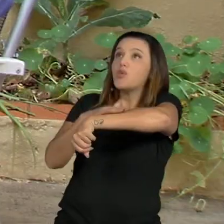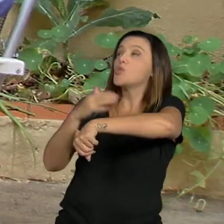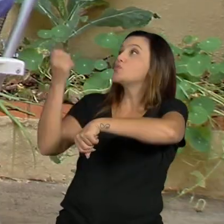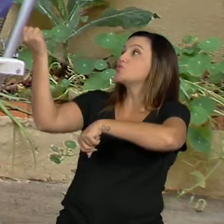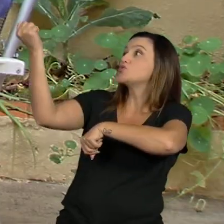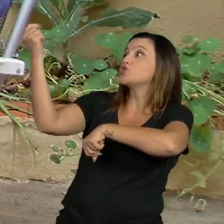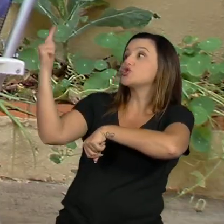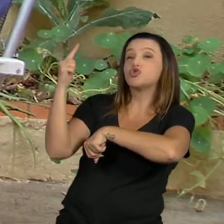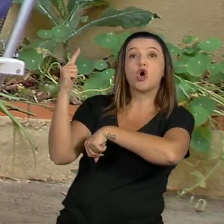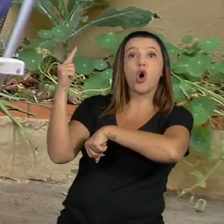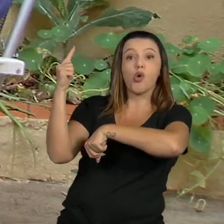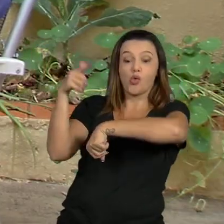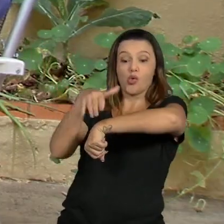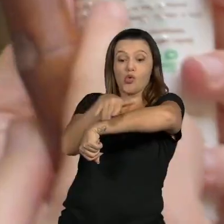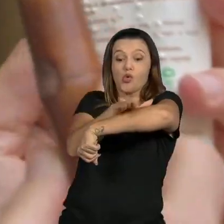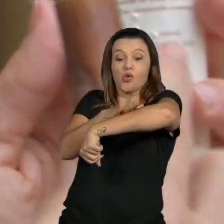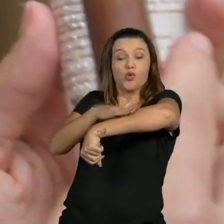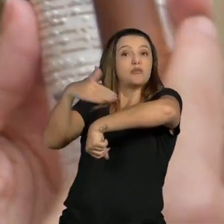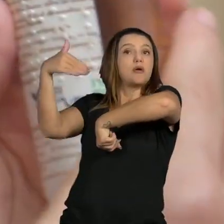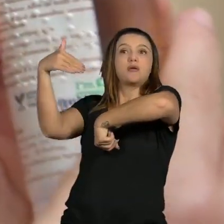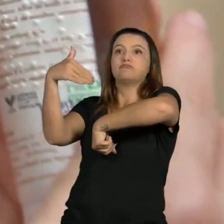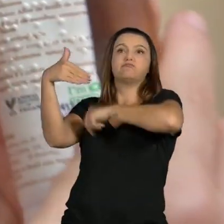por estarem aqui nessa camada externa.